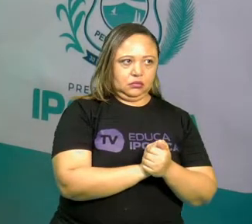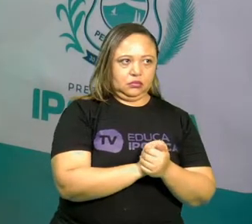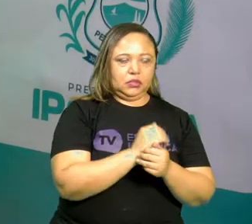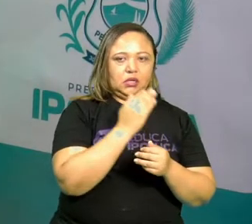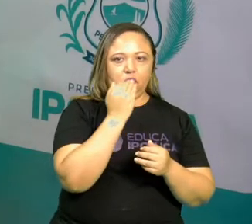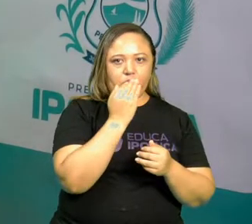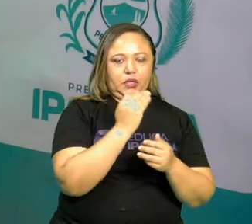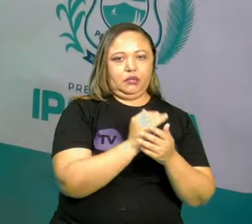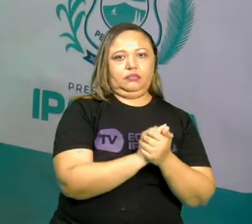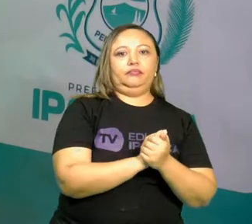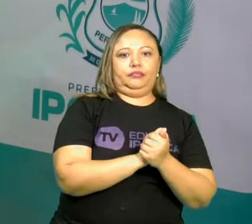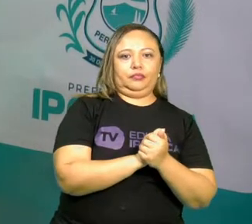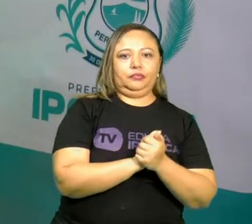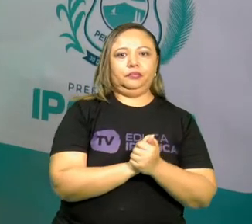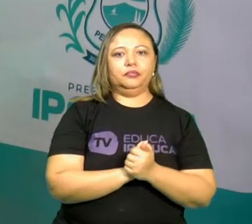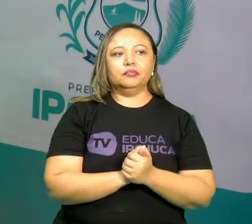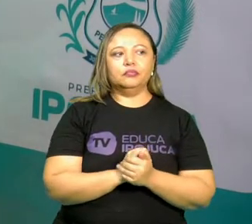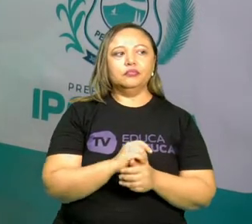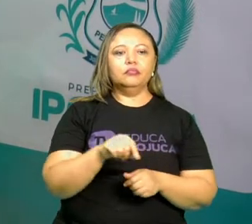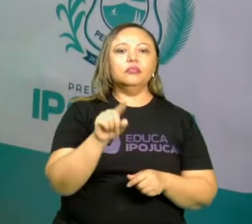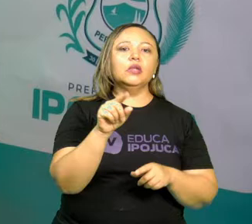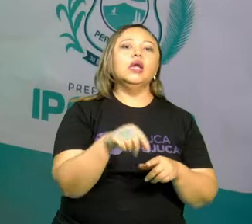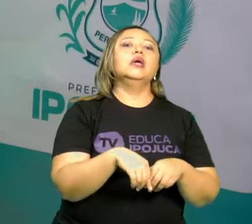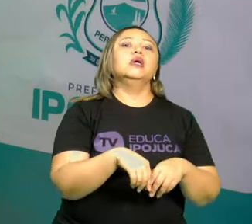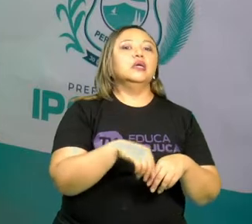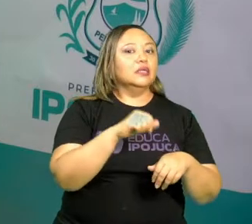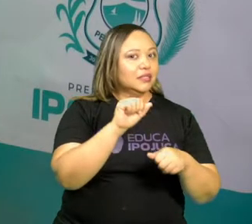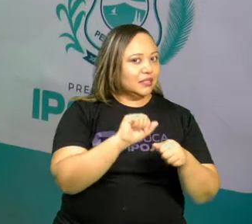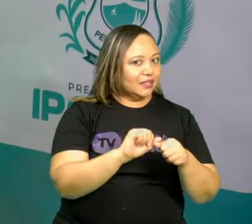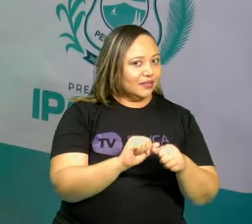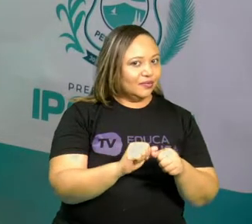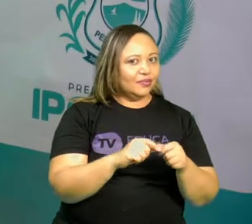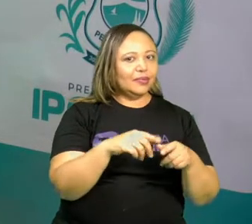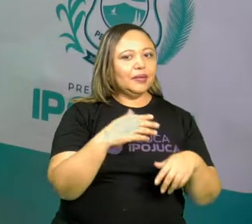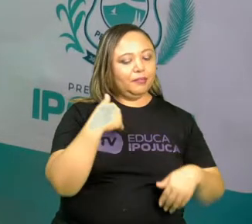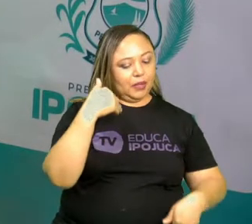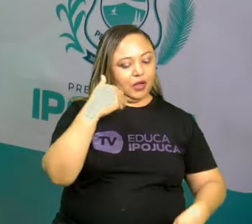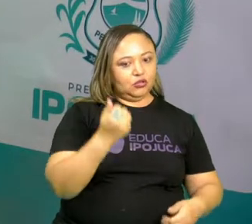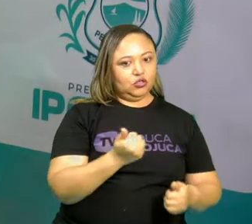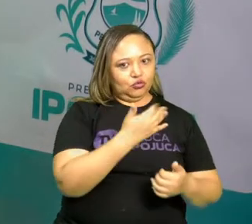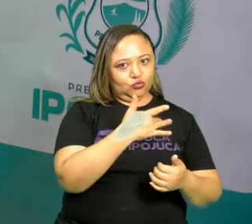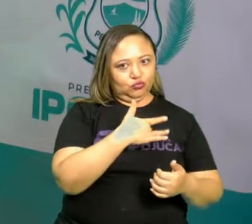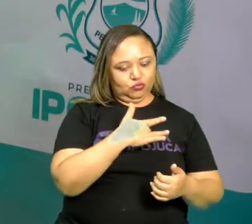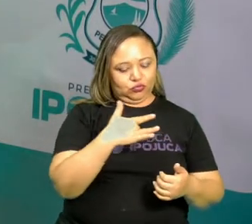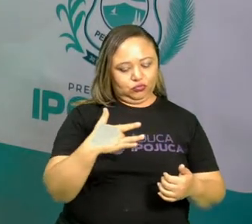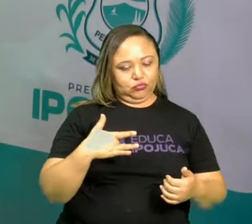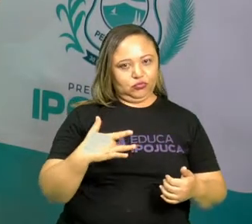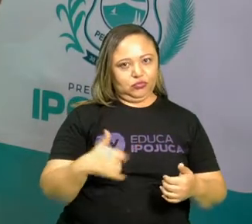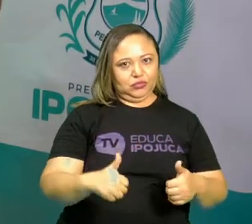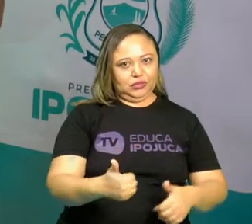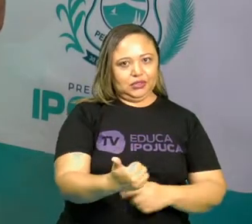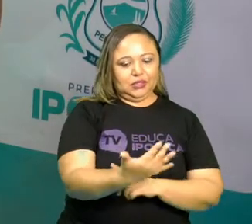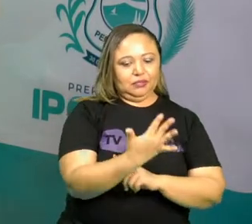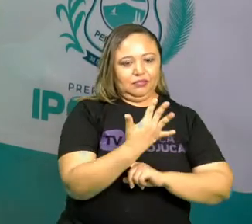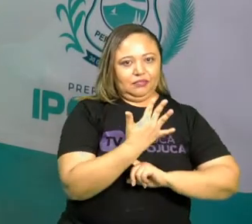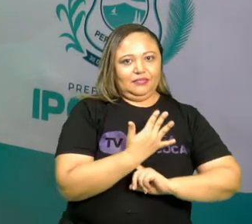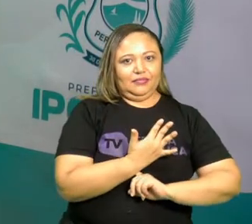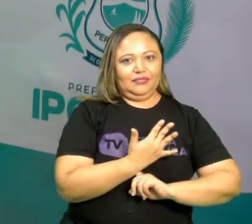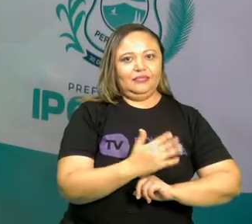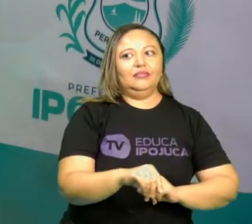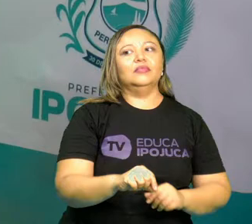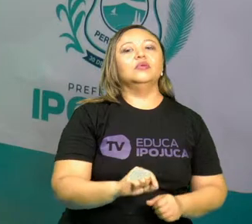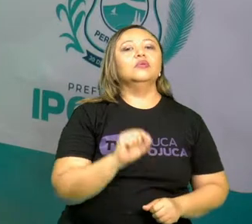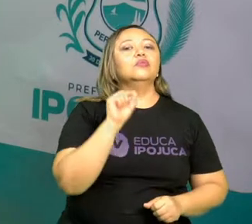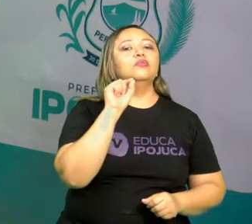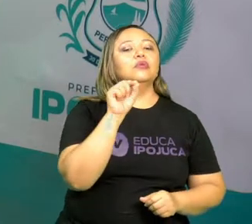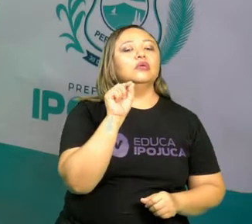se alimentando. Isso são práticas para a nossa saúde. Sendo assim, o que